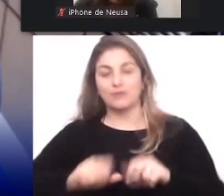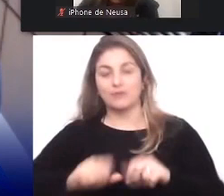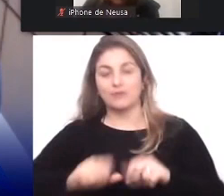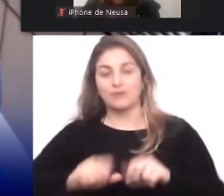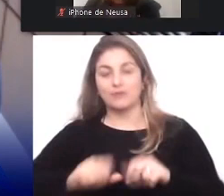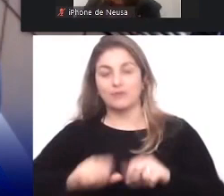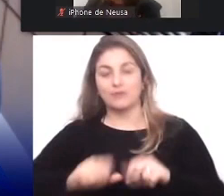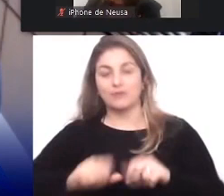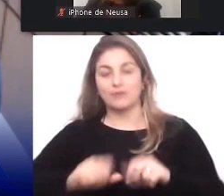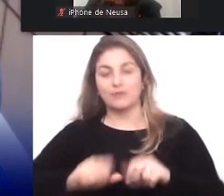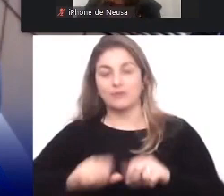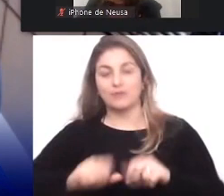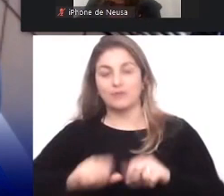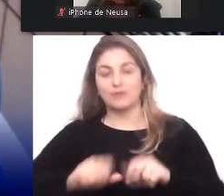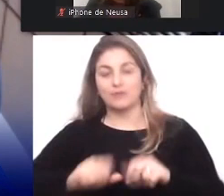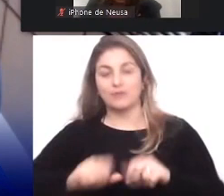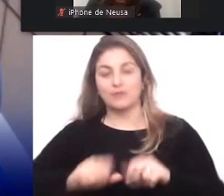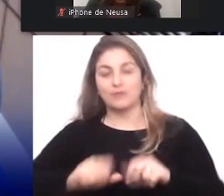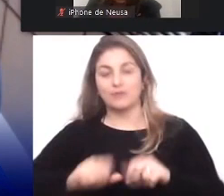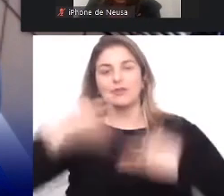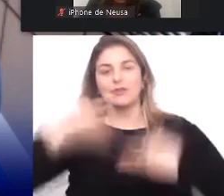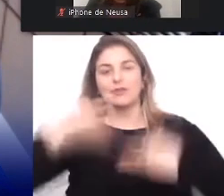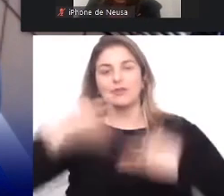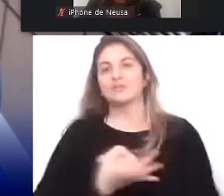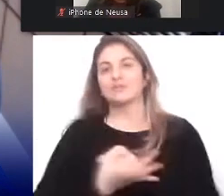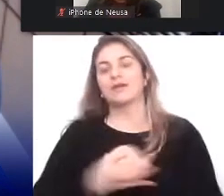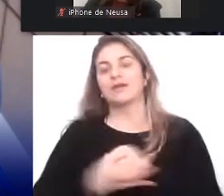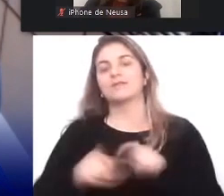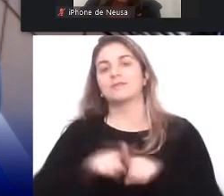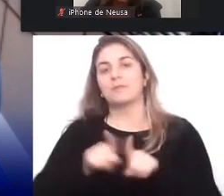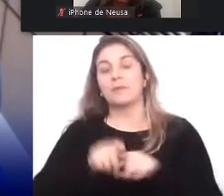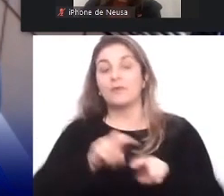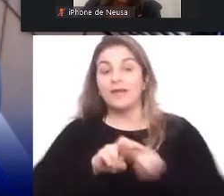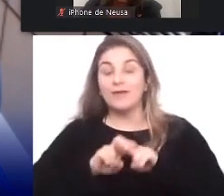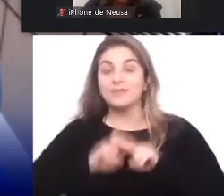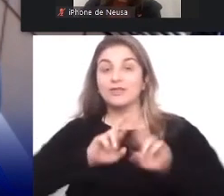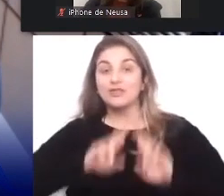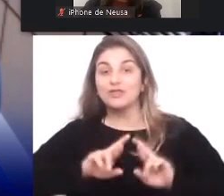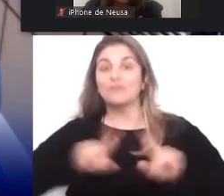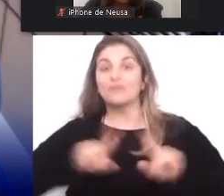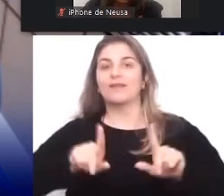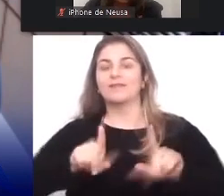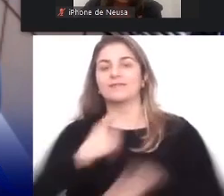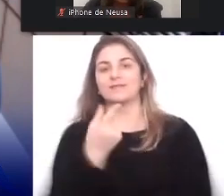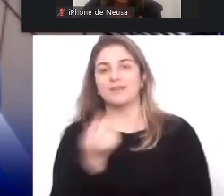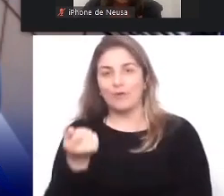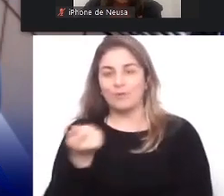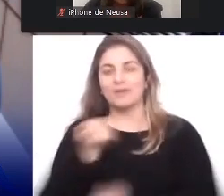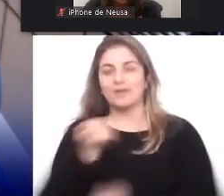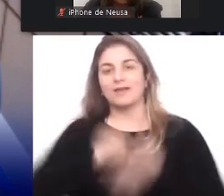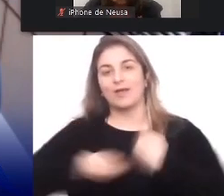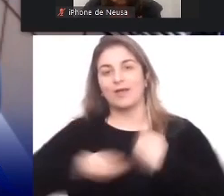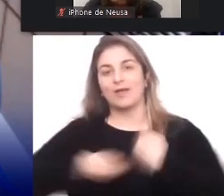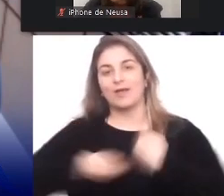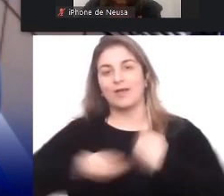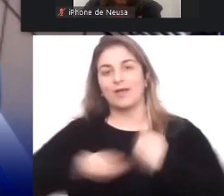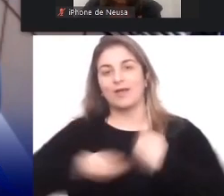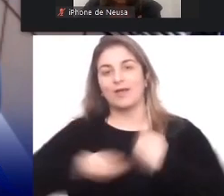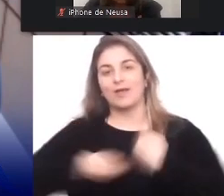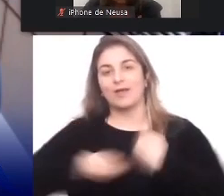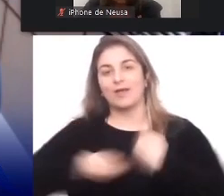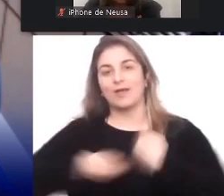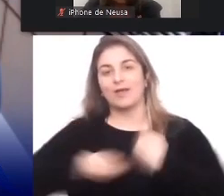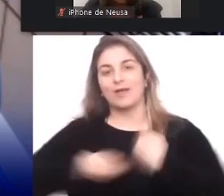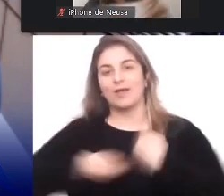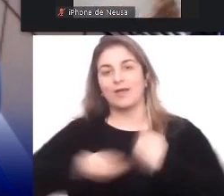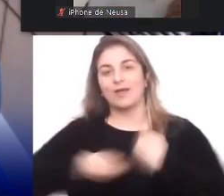não respeitar também as diferenças econômicas. Ou seja, mata o jovem advogado, mata o advogado que